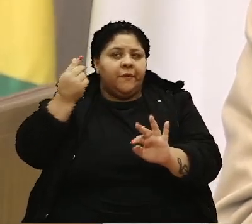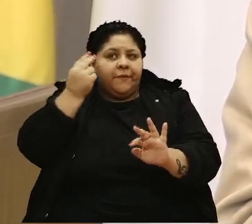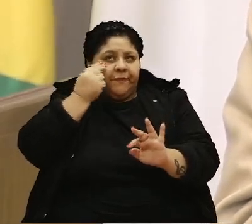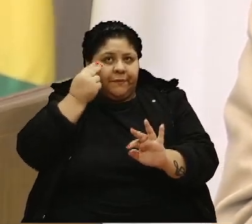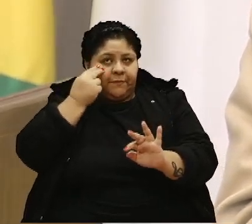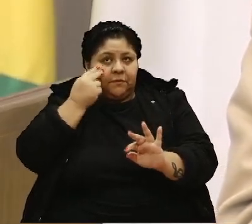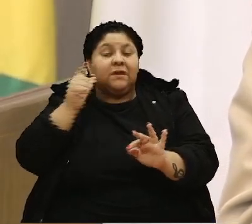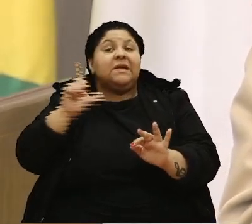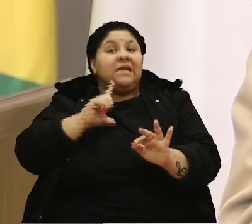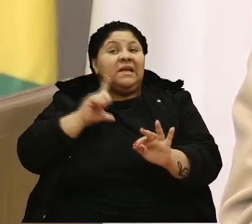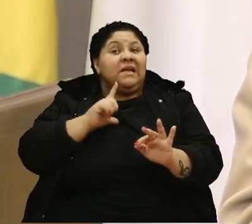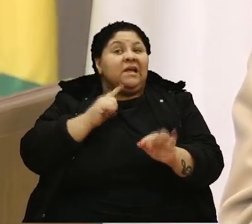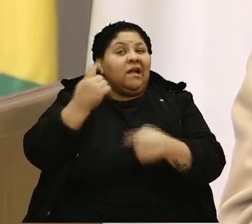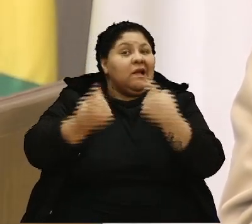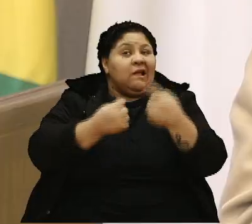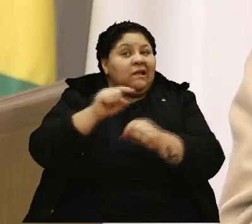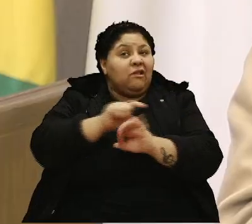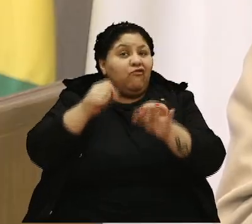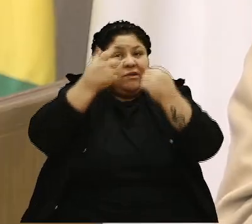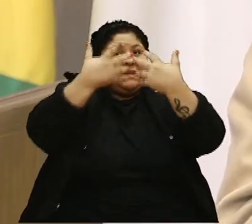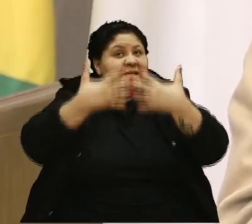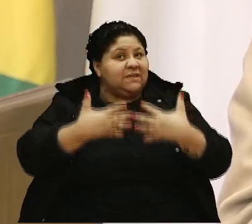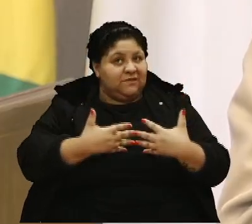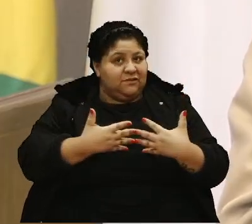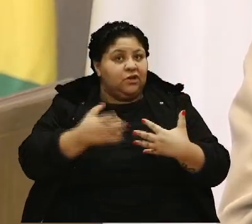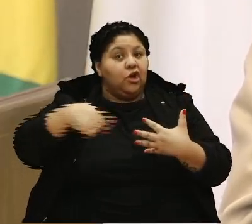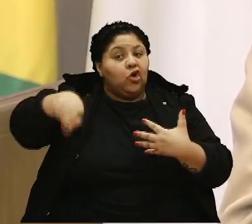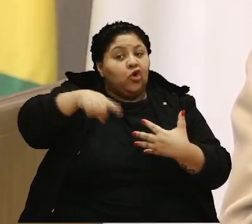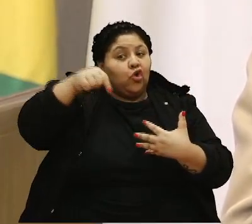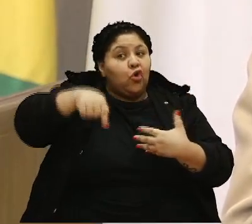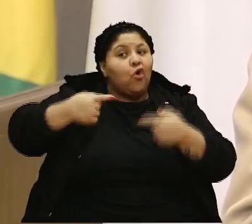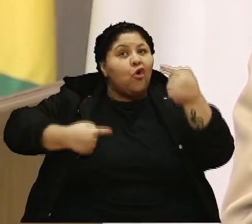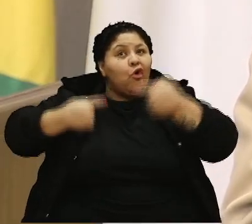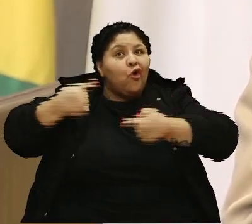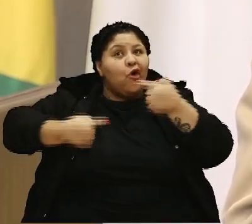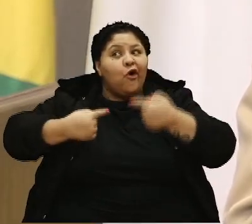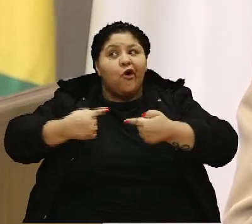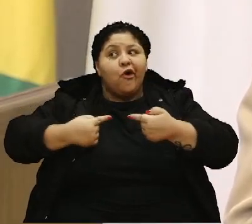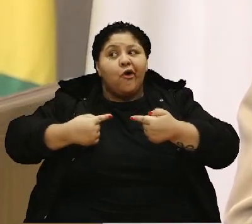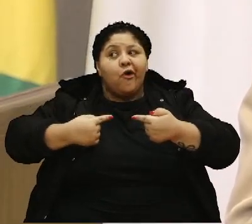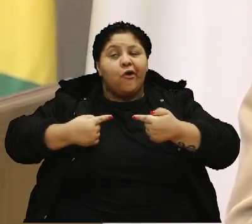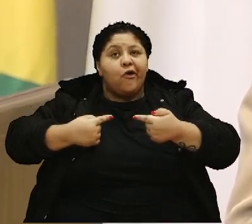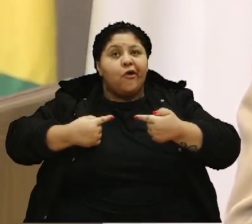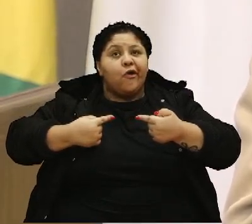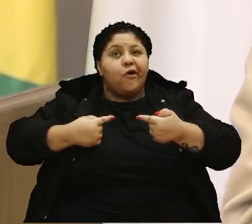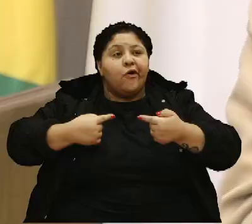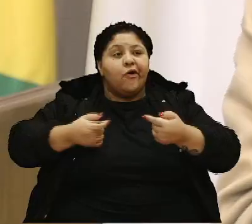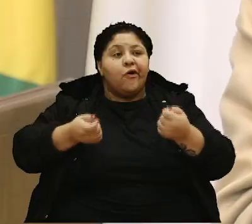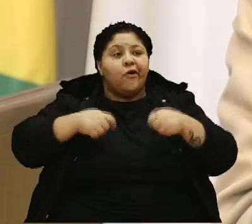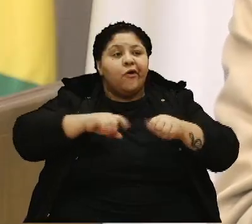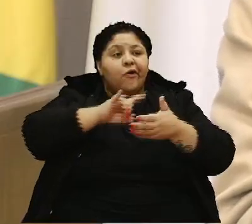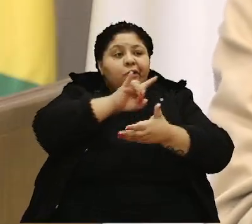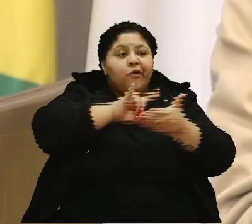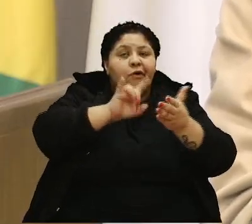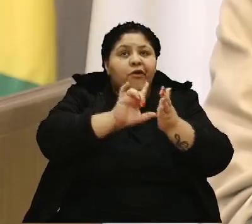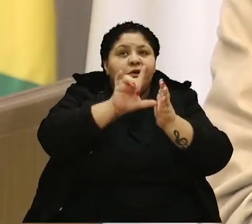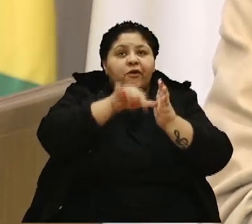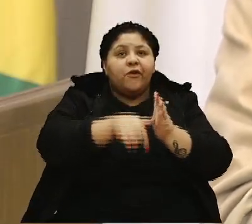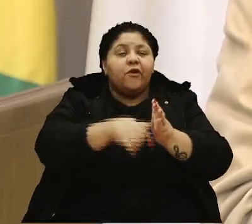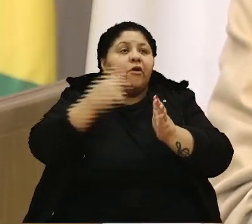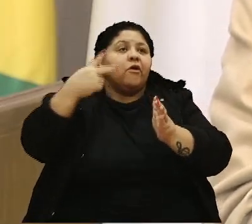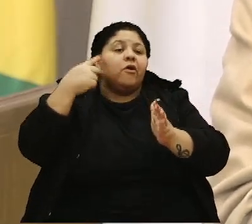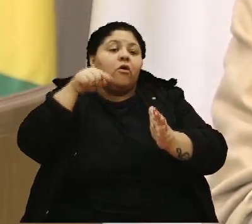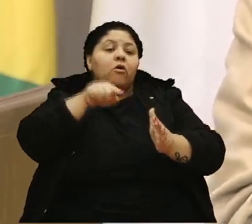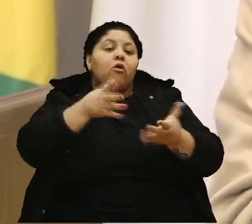Libardi. Existem alguns pontos que não foi colocado aqui. E nós estamos discutindo a inconstitucionalidade. Para depois não dizer, o vereador